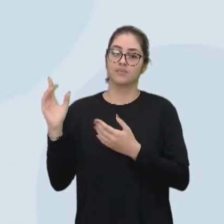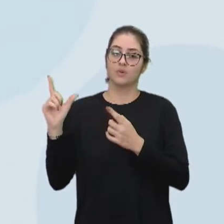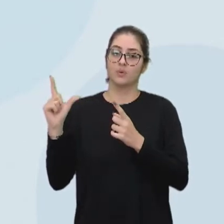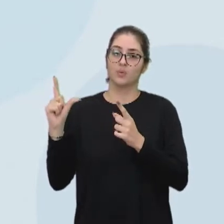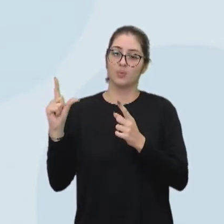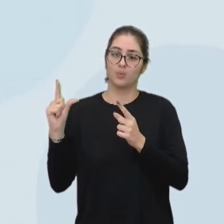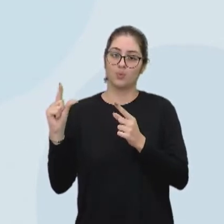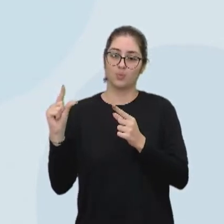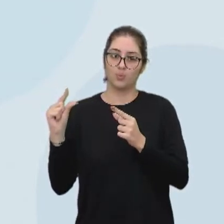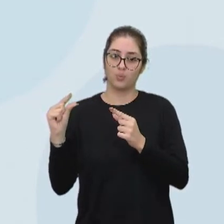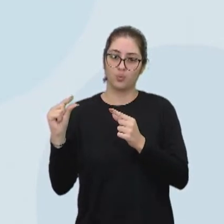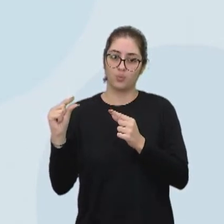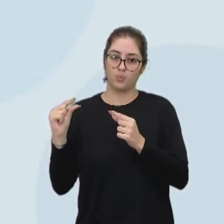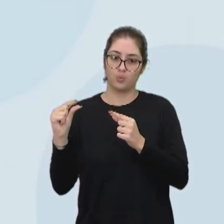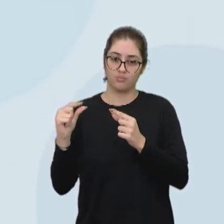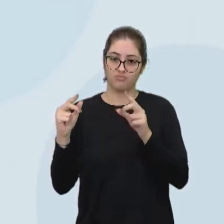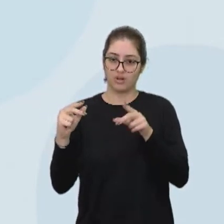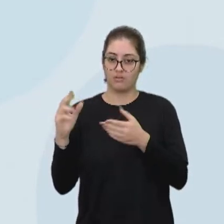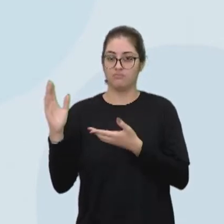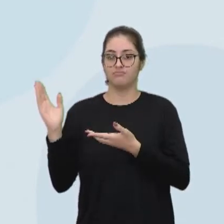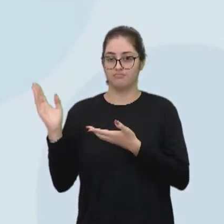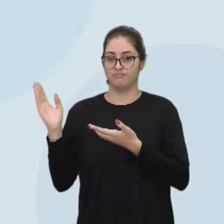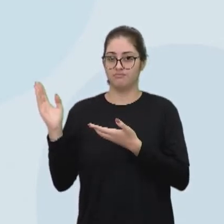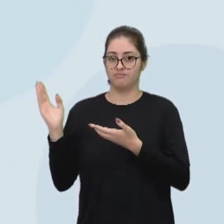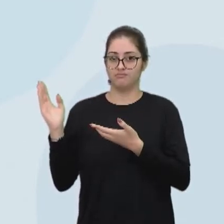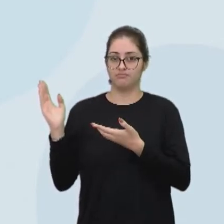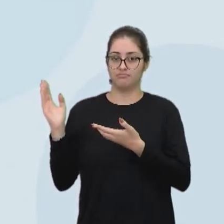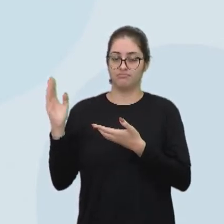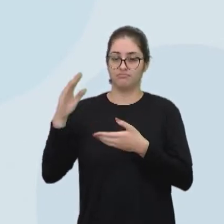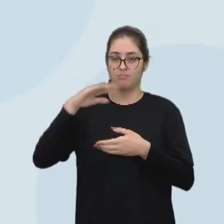tempo, né? Então o Mar de Aral ele está sendo